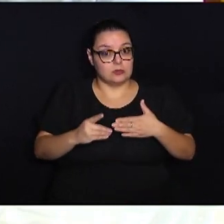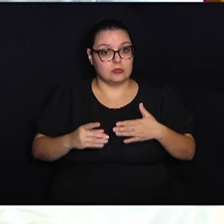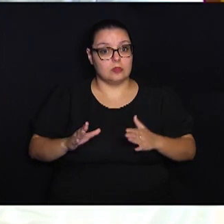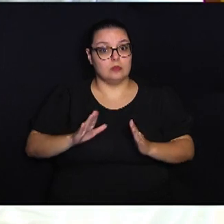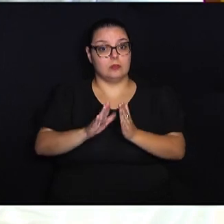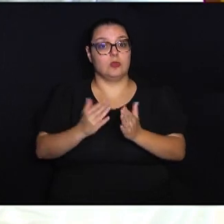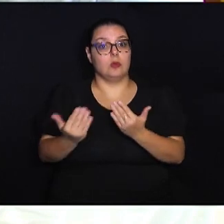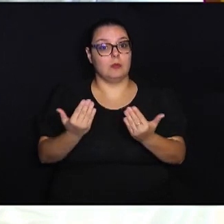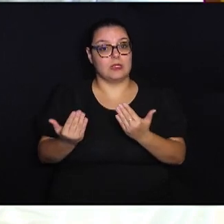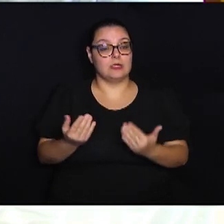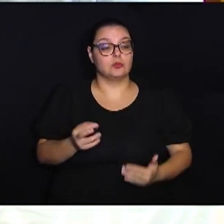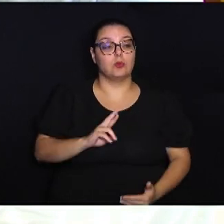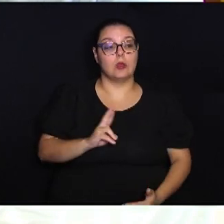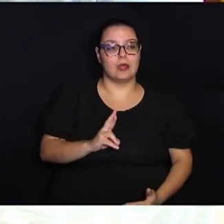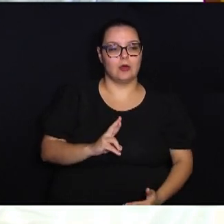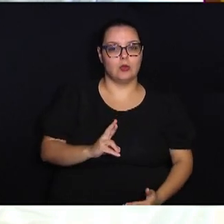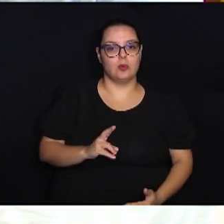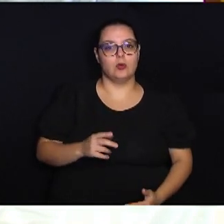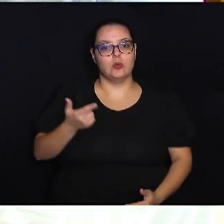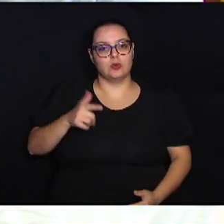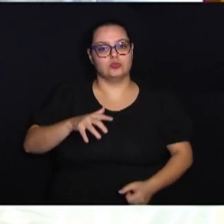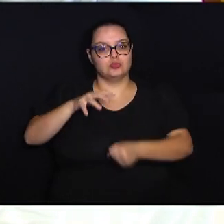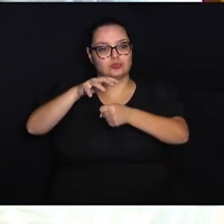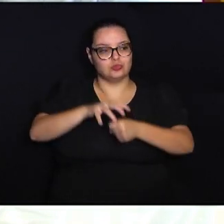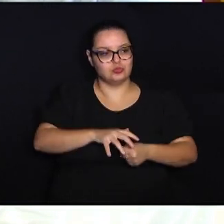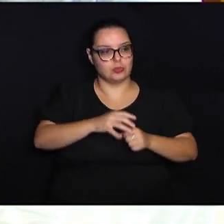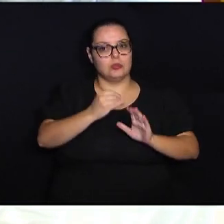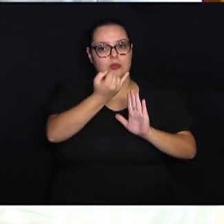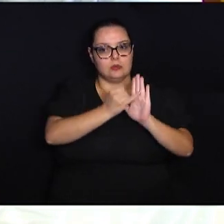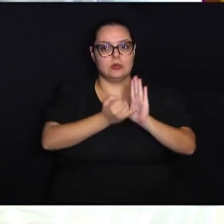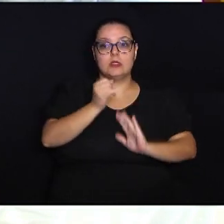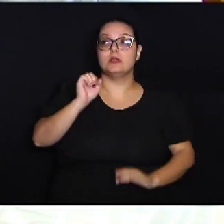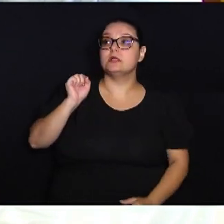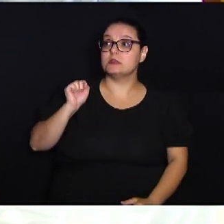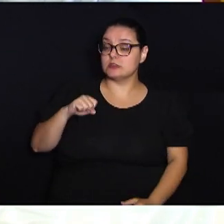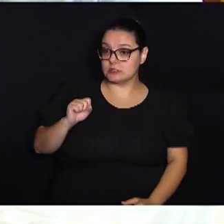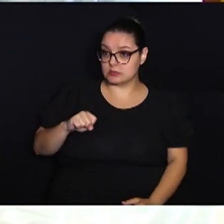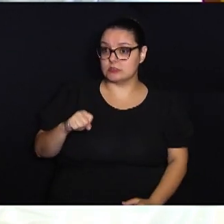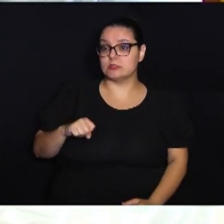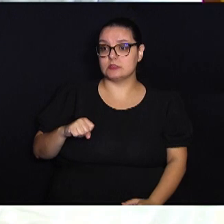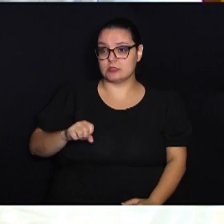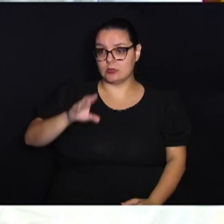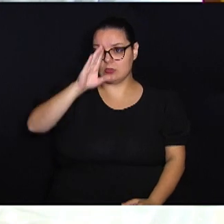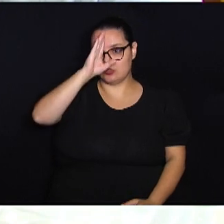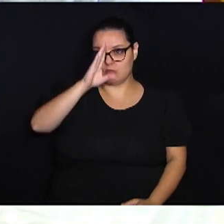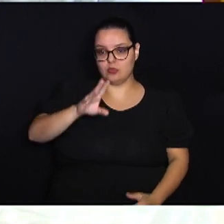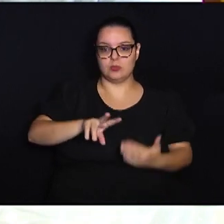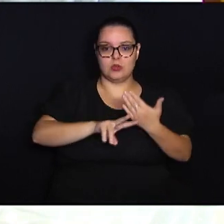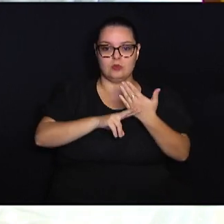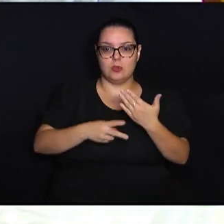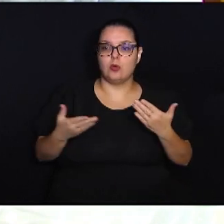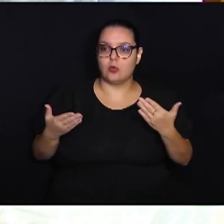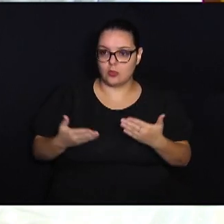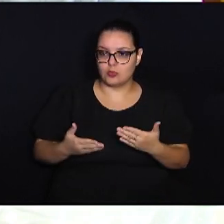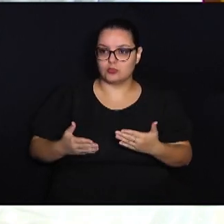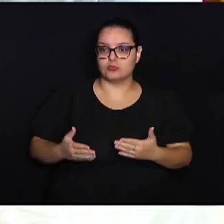os temas centrais do documentário. Dirigido por Carol Quintanilha e com produção da Teodora Filmes,